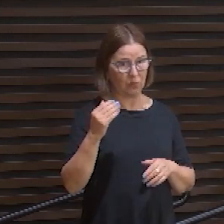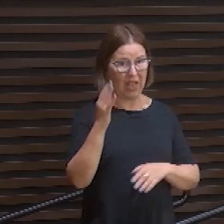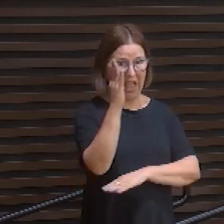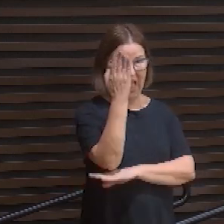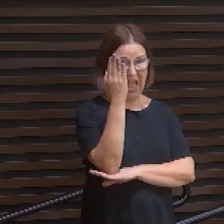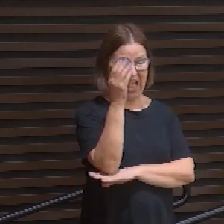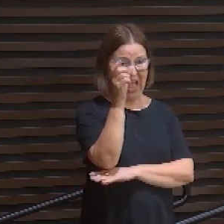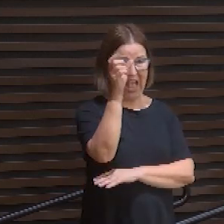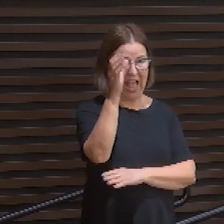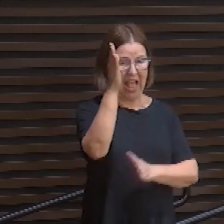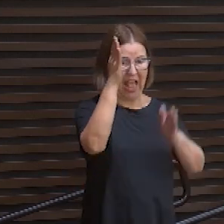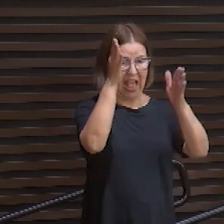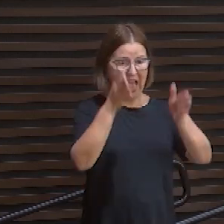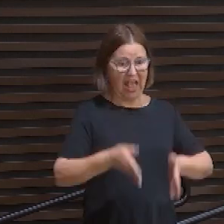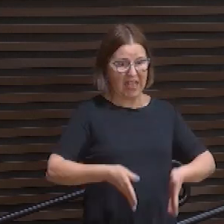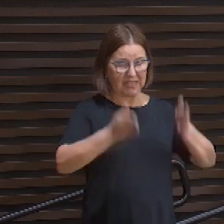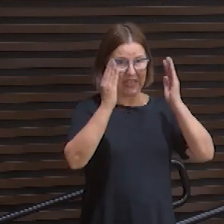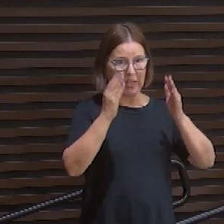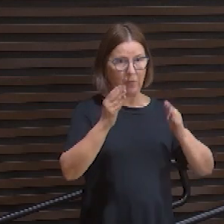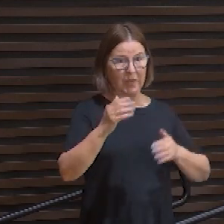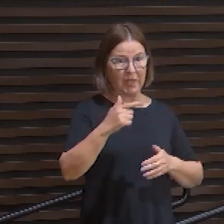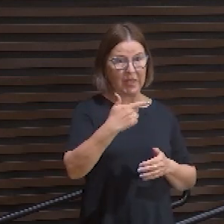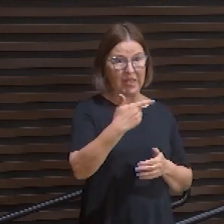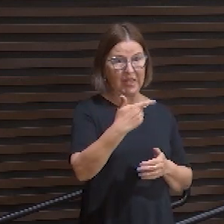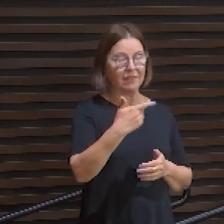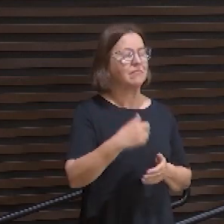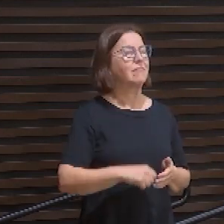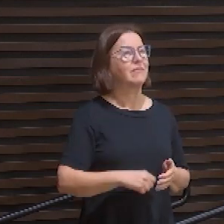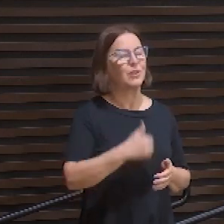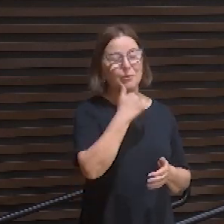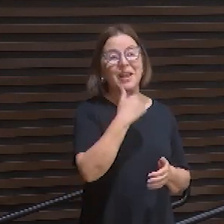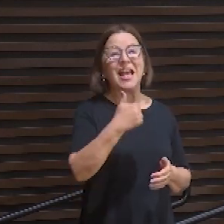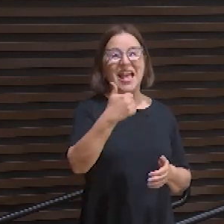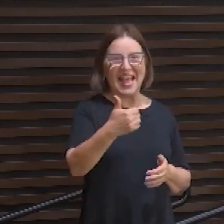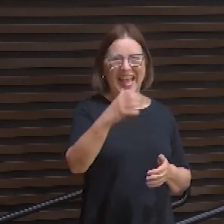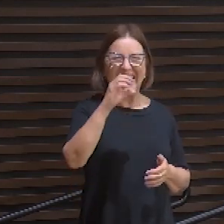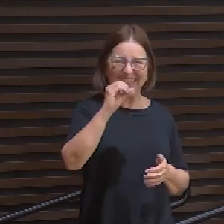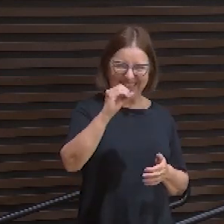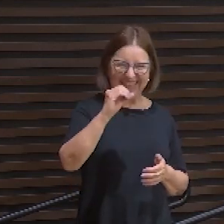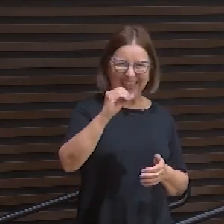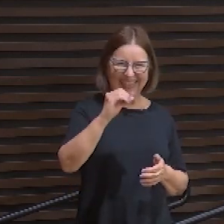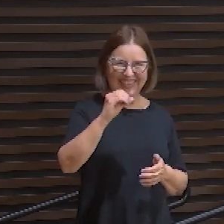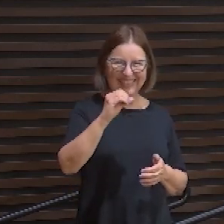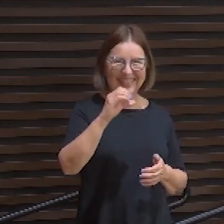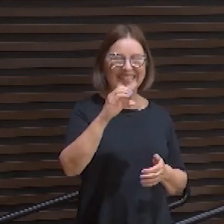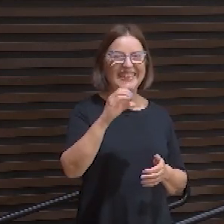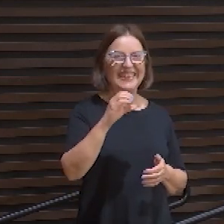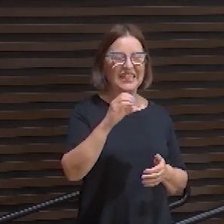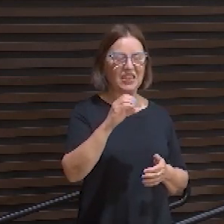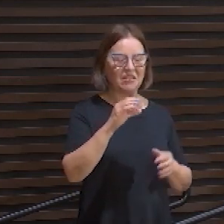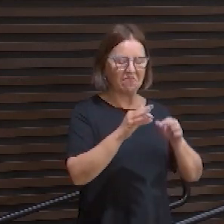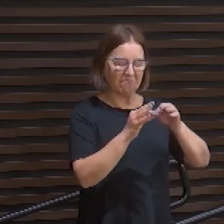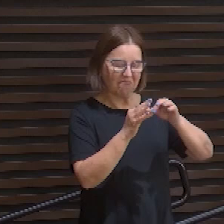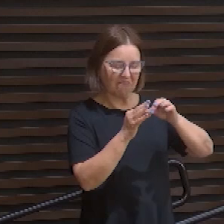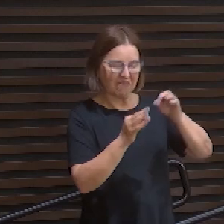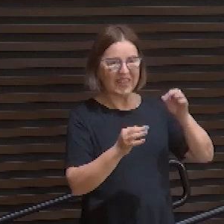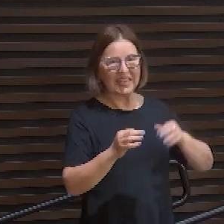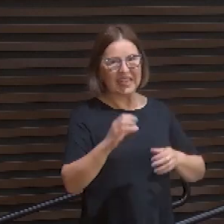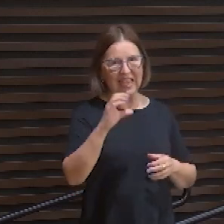Tábuas de 10 centímetros de largura, de espessura, para